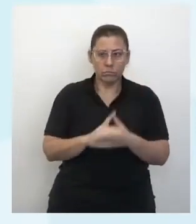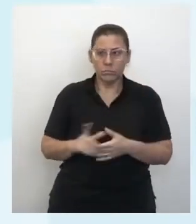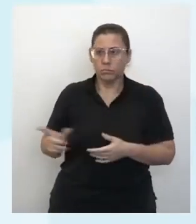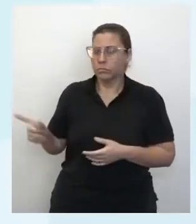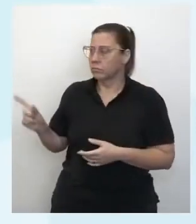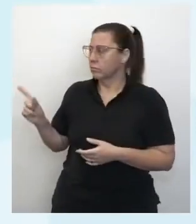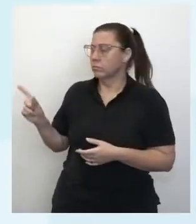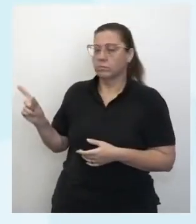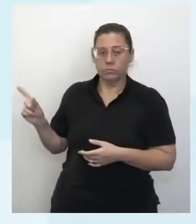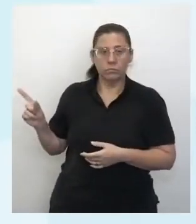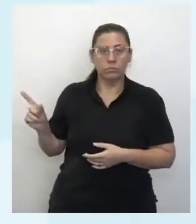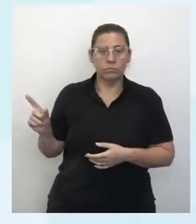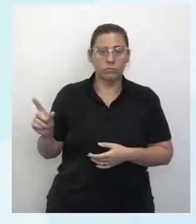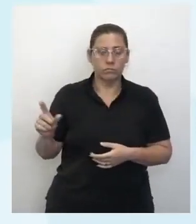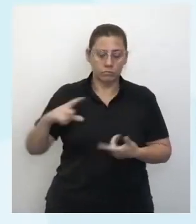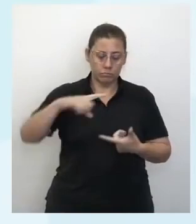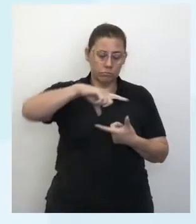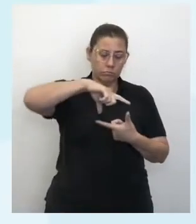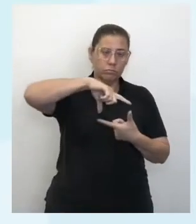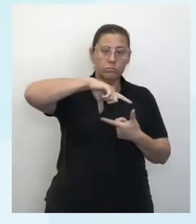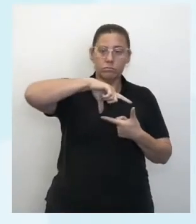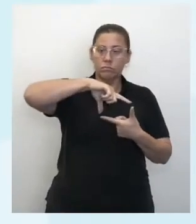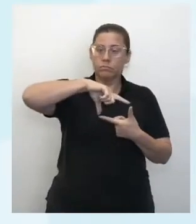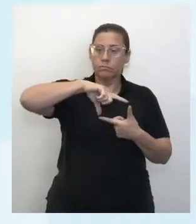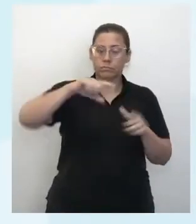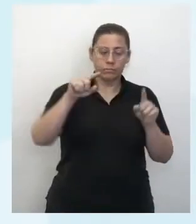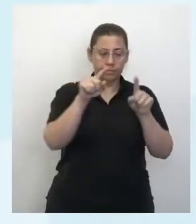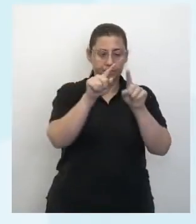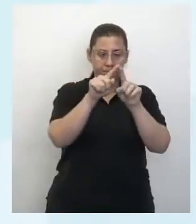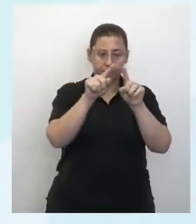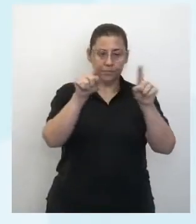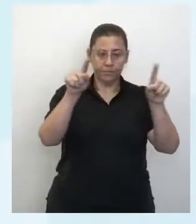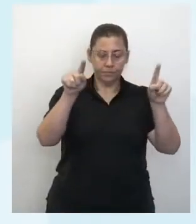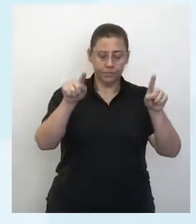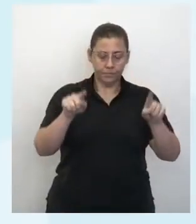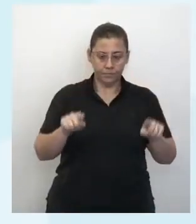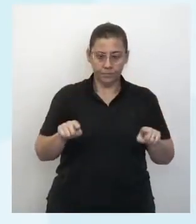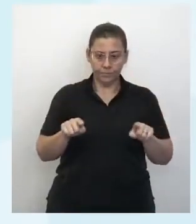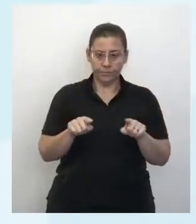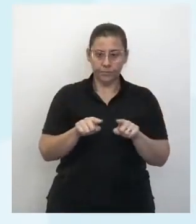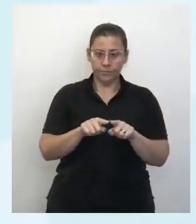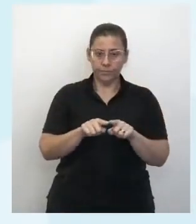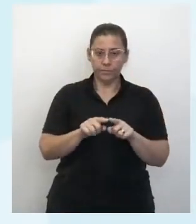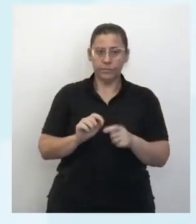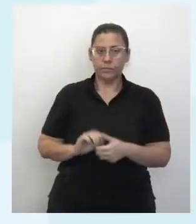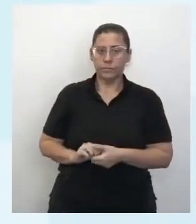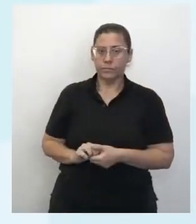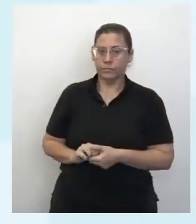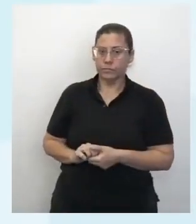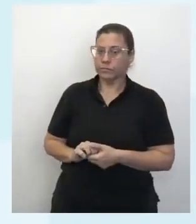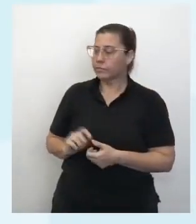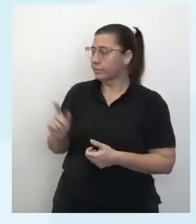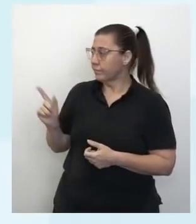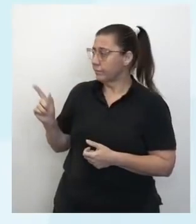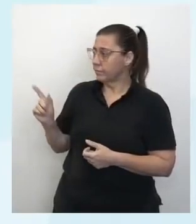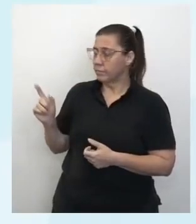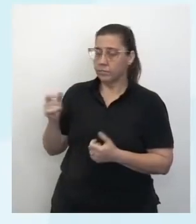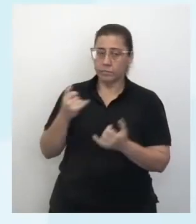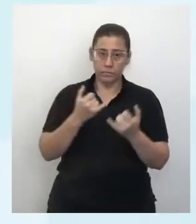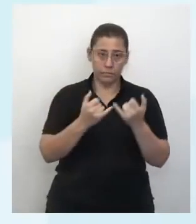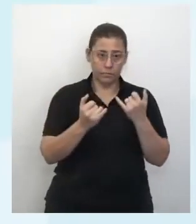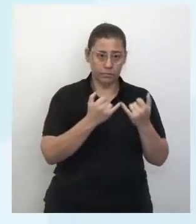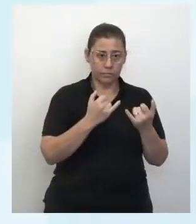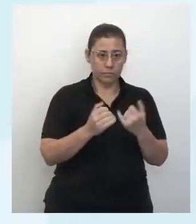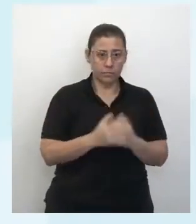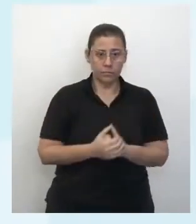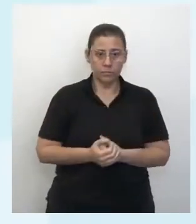aqui um quadradinho, tá certo? Uma figura, um polígono que tem 4 lados iguais. E aí, ó, esse daqui é um semelhantinho a ele. É